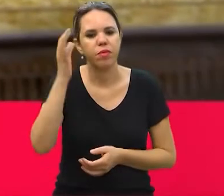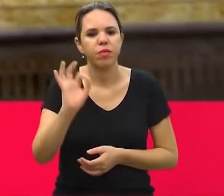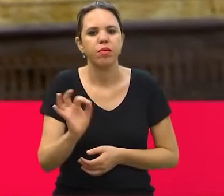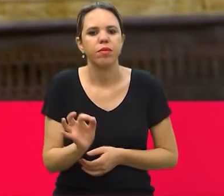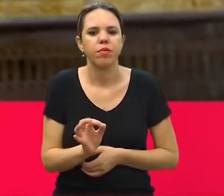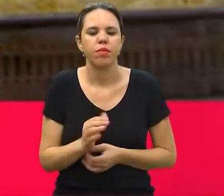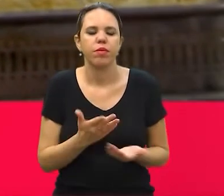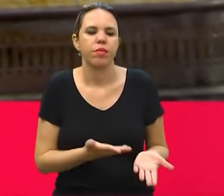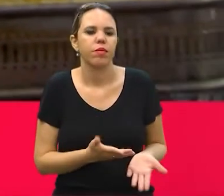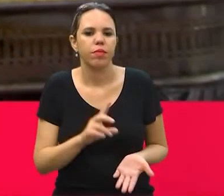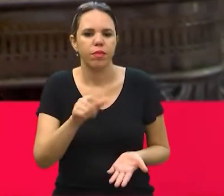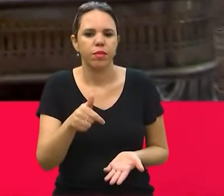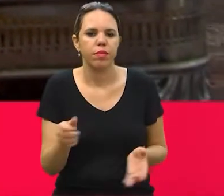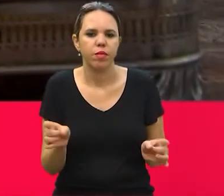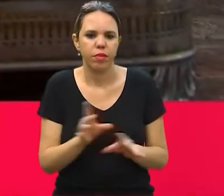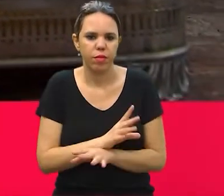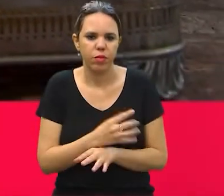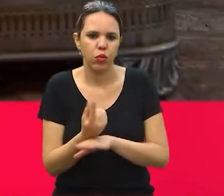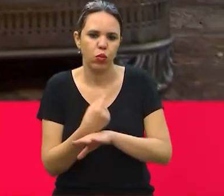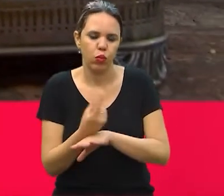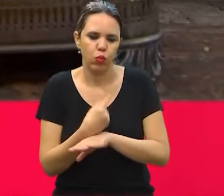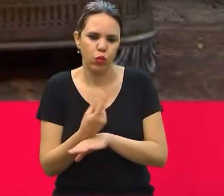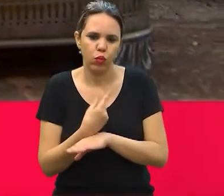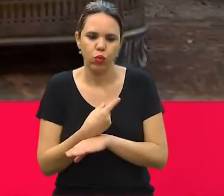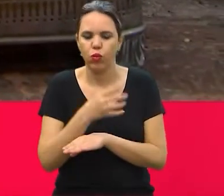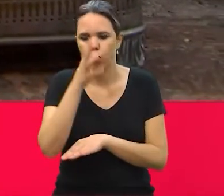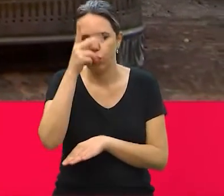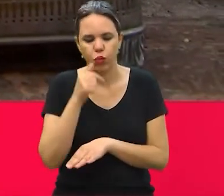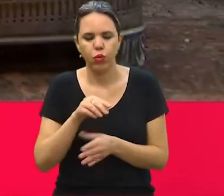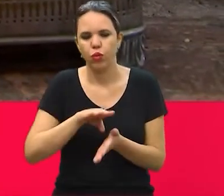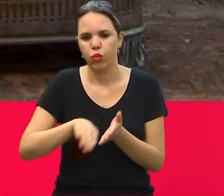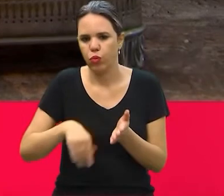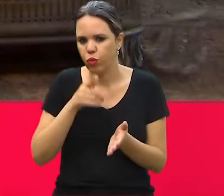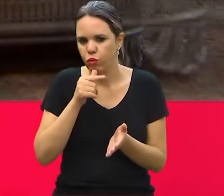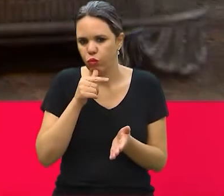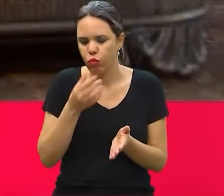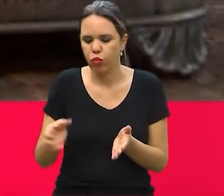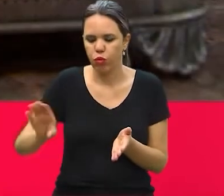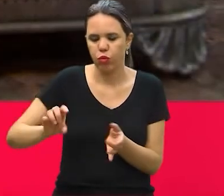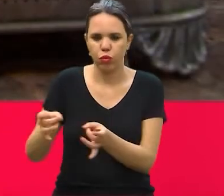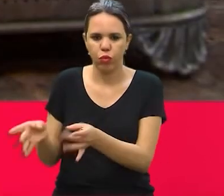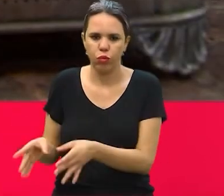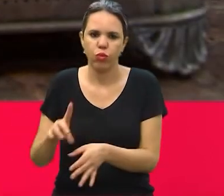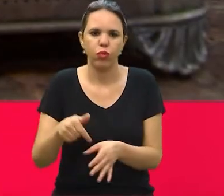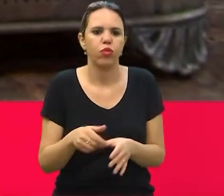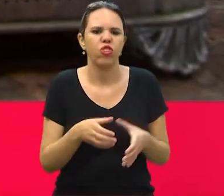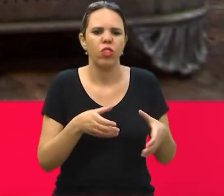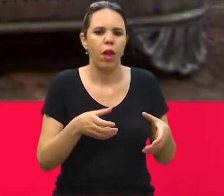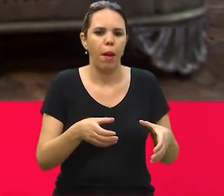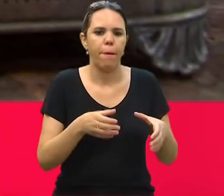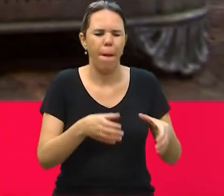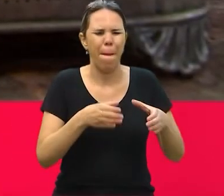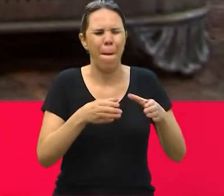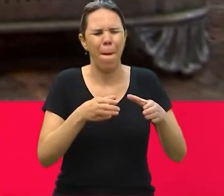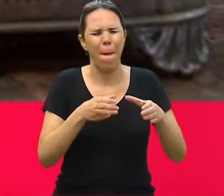sabe, depois que cozinhou na panela de pressão, tira a água, né, o caldo, E aí você chacoalha.